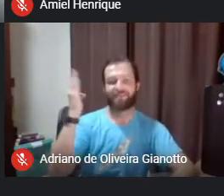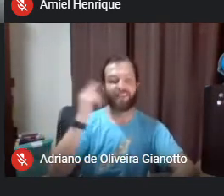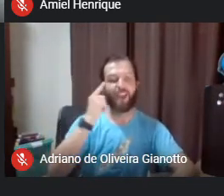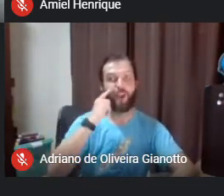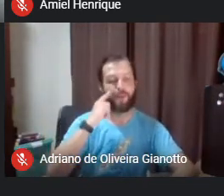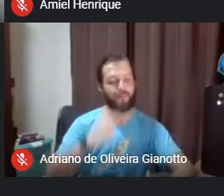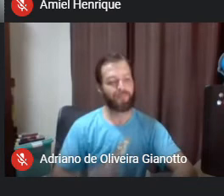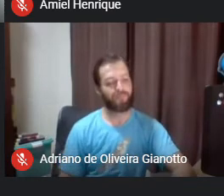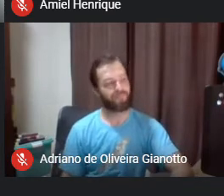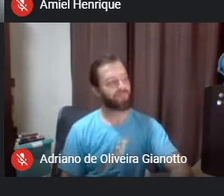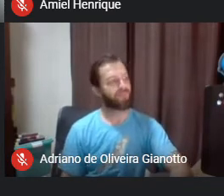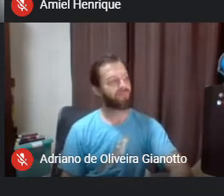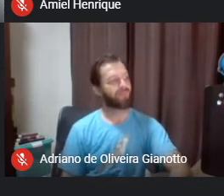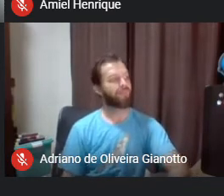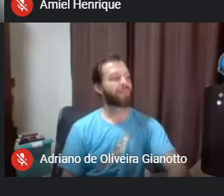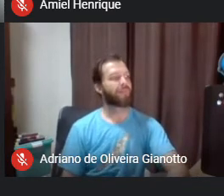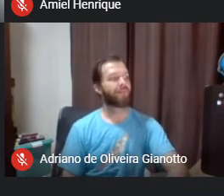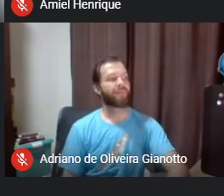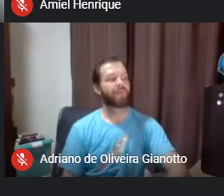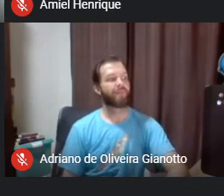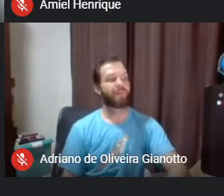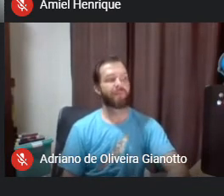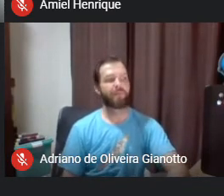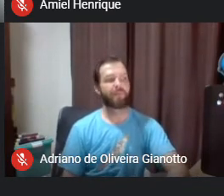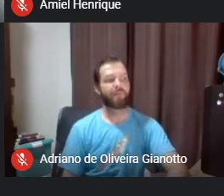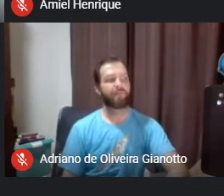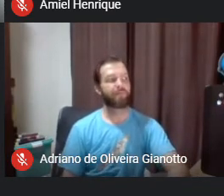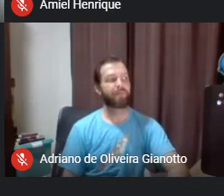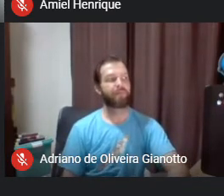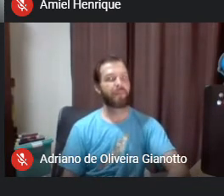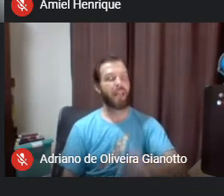temos aí, né, essas brigas políticas. Dá uma olhada.